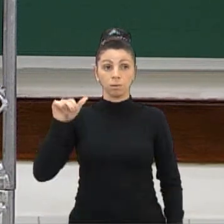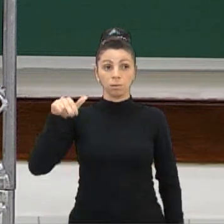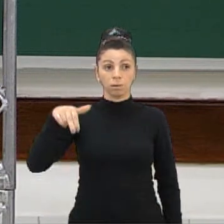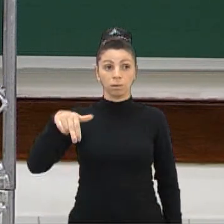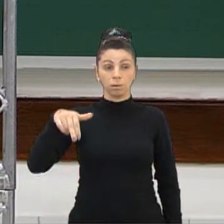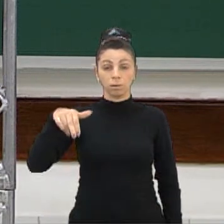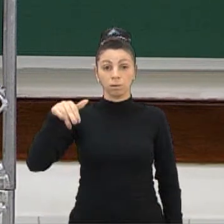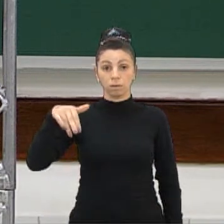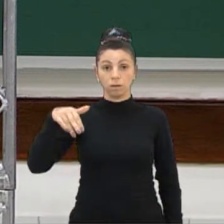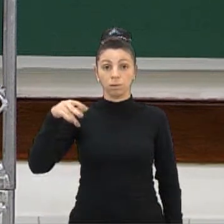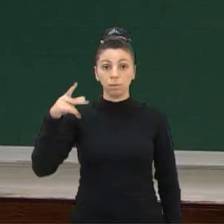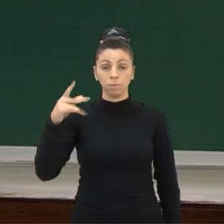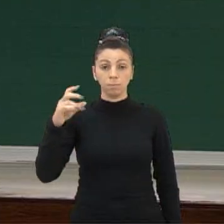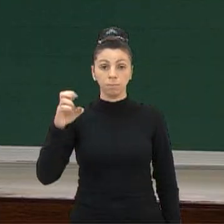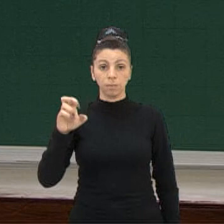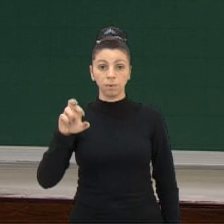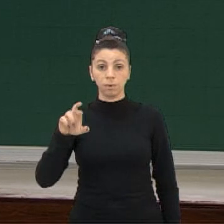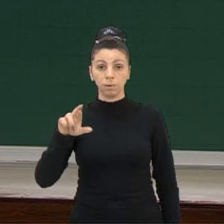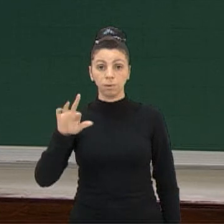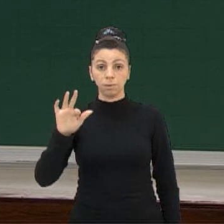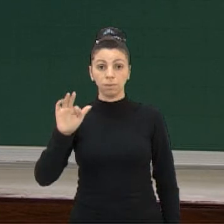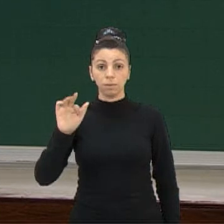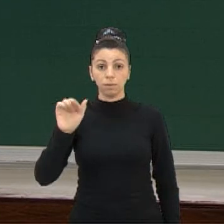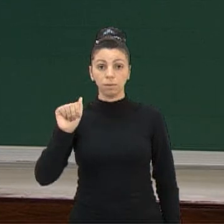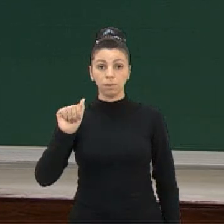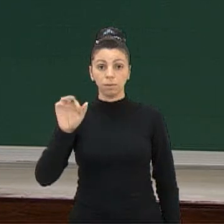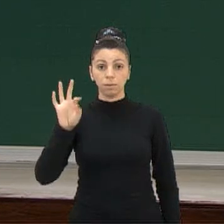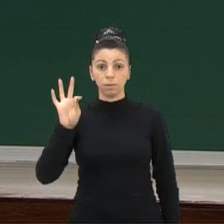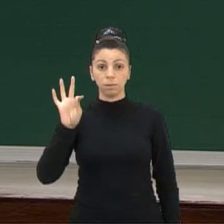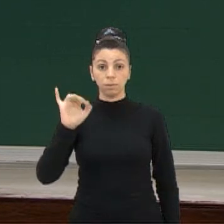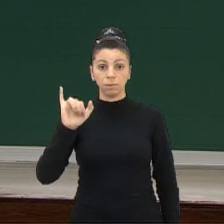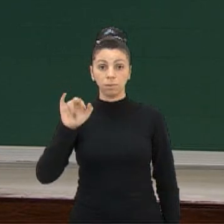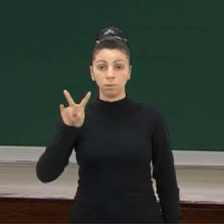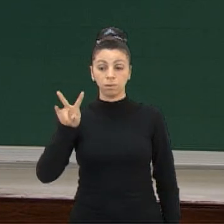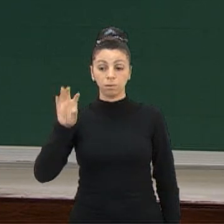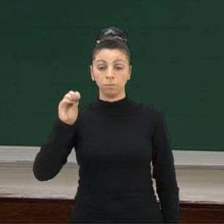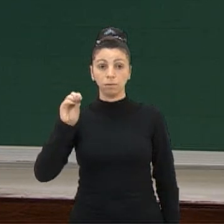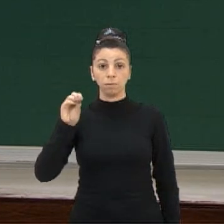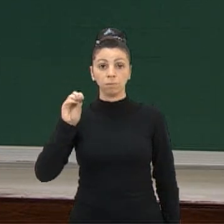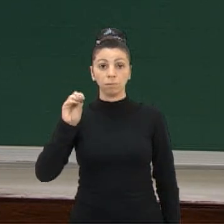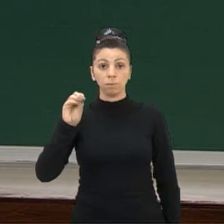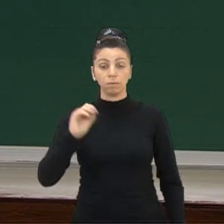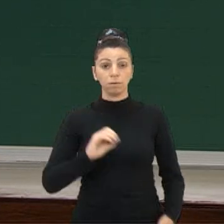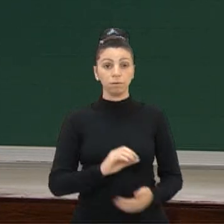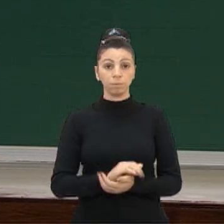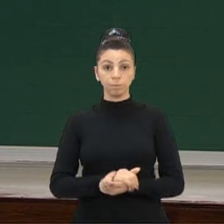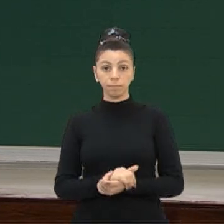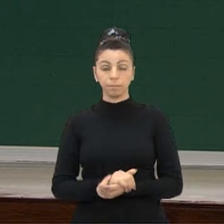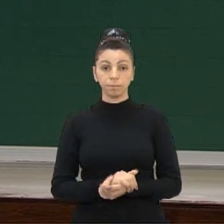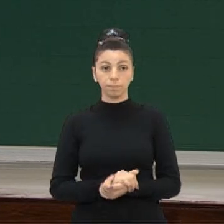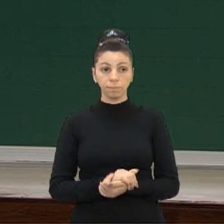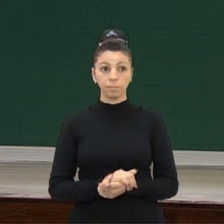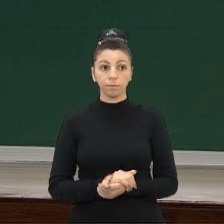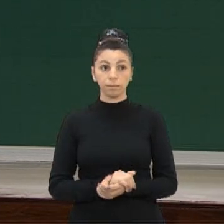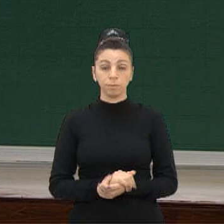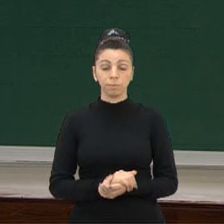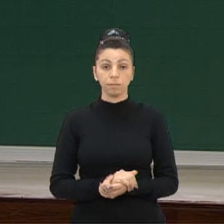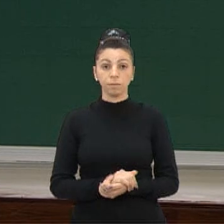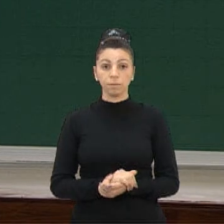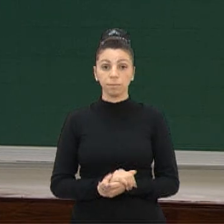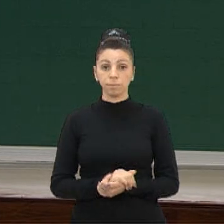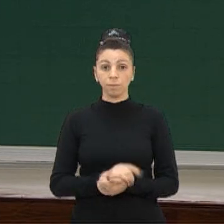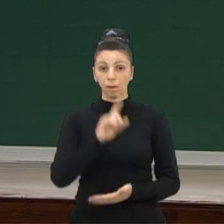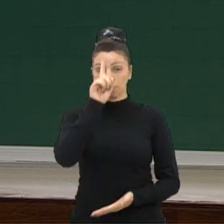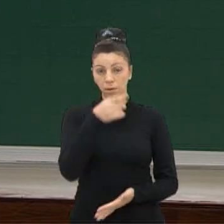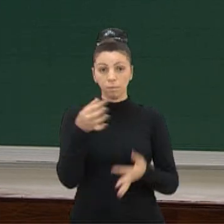afirmativo, pessoal. E aí, assim, uma especial atenção para o verbo no imperativo afirmativo. Por quê? Porque o imperativo afirmativo ele é